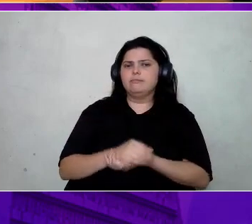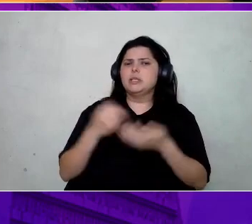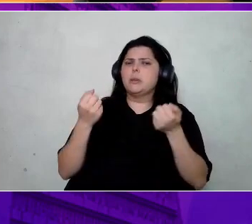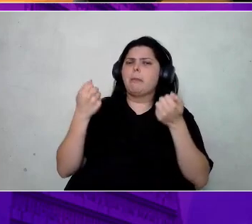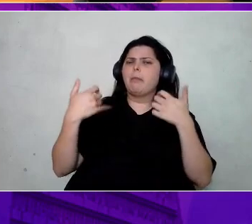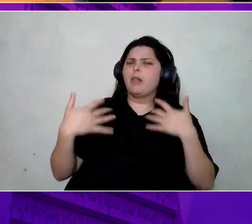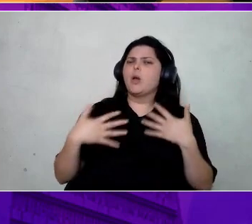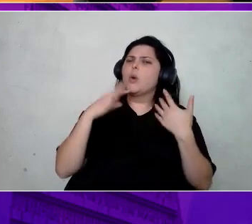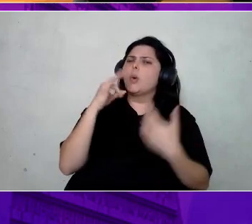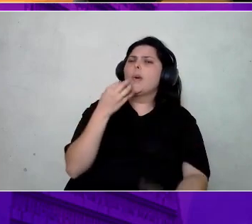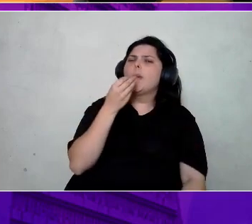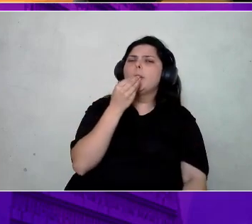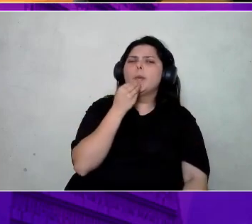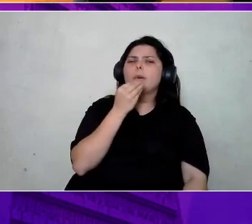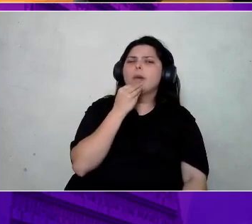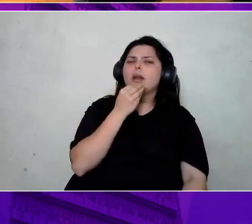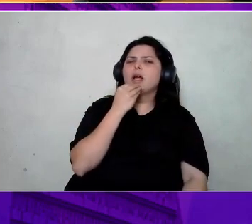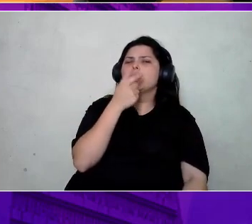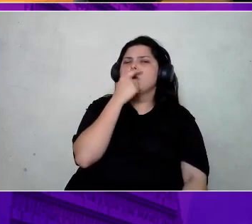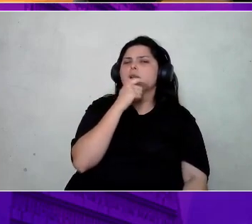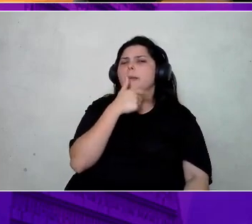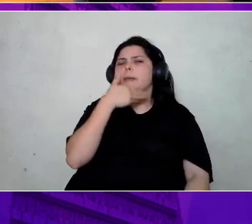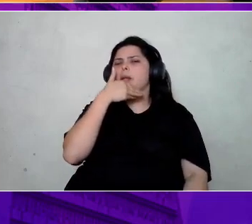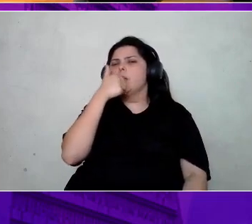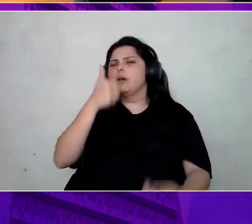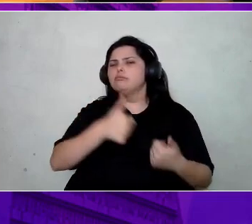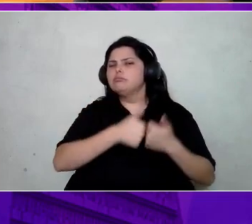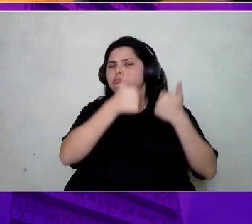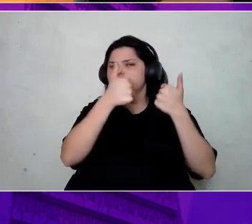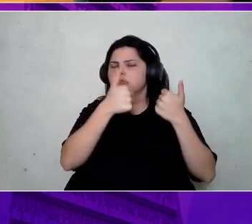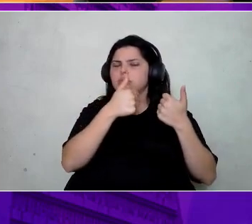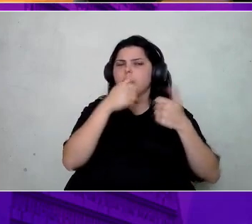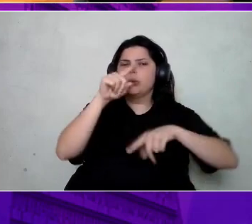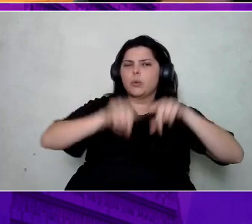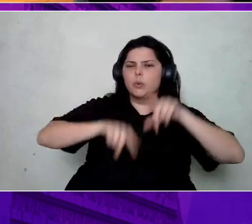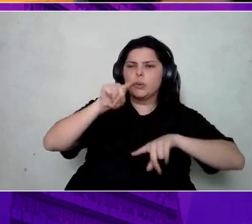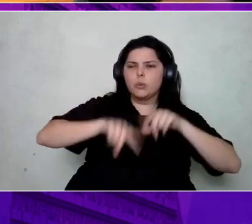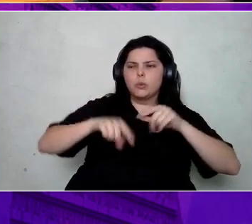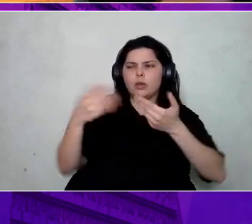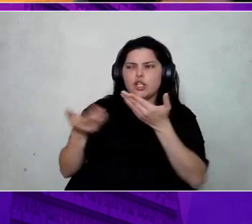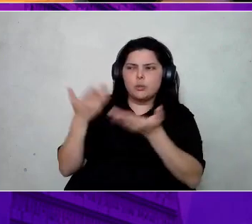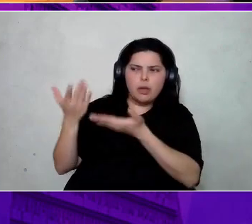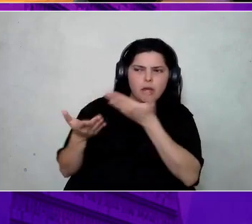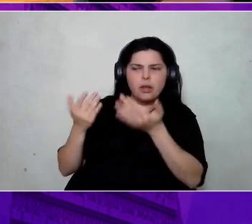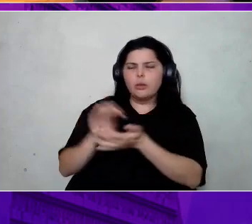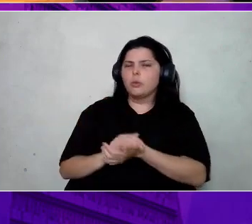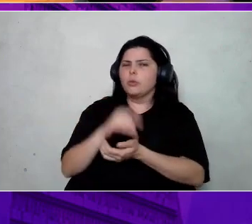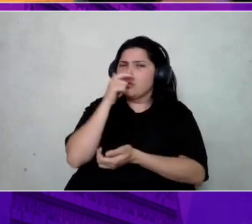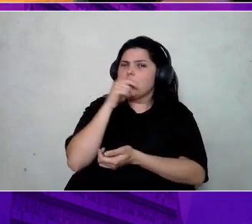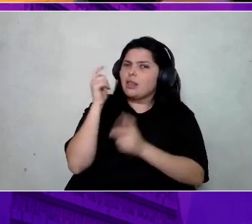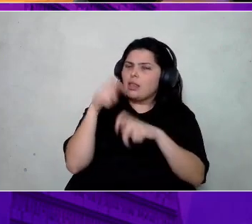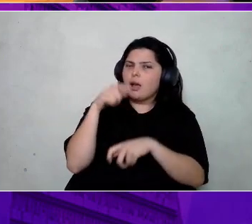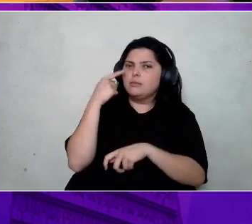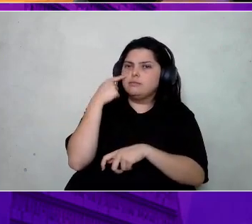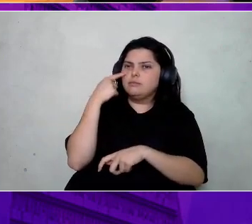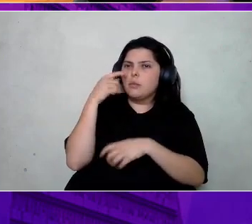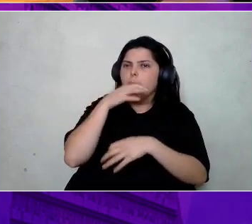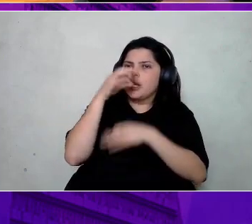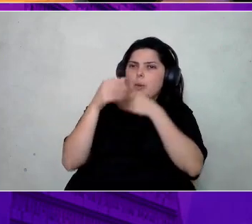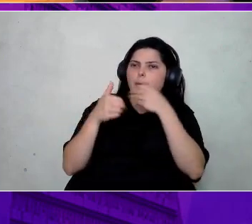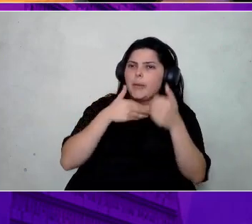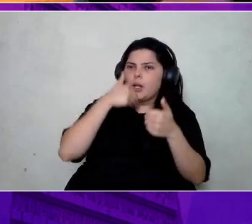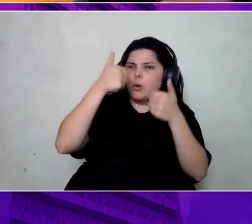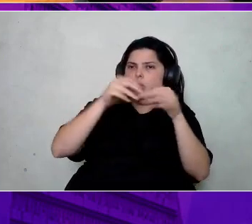o que você vê aí que dá para a gente melhorar nosso produto, serviço, né? O que você já vê aí, já vê que pode ser melhorado, pode ser